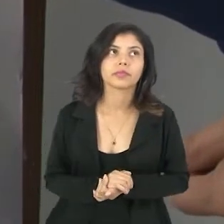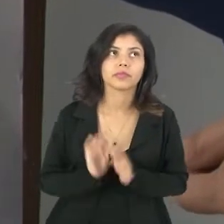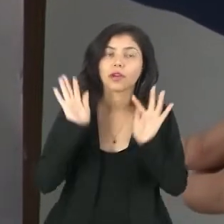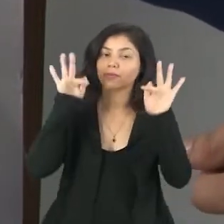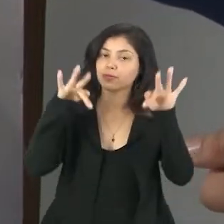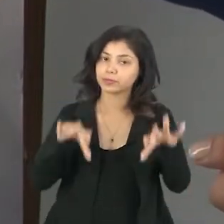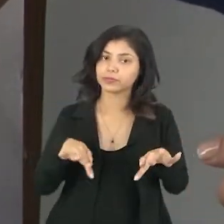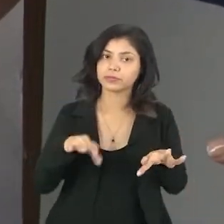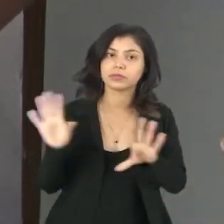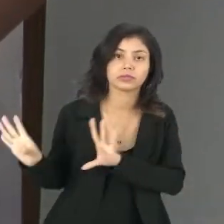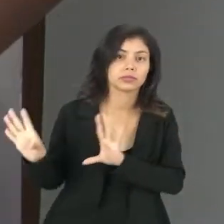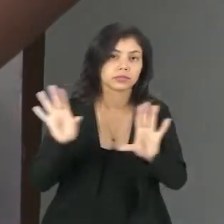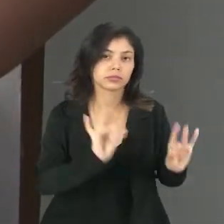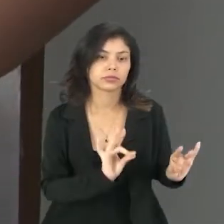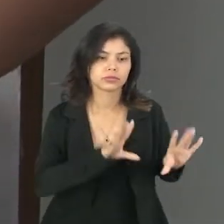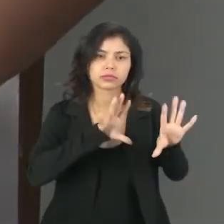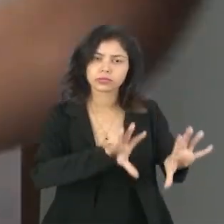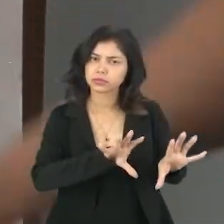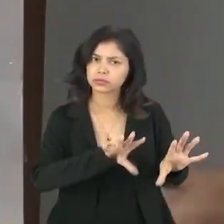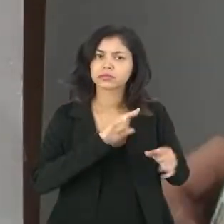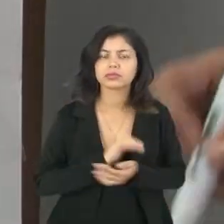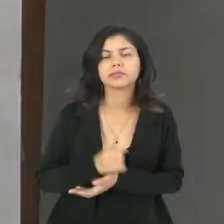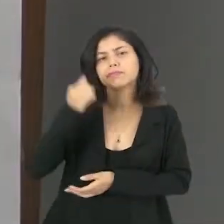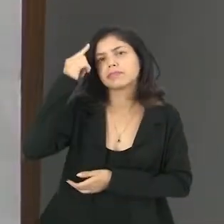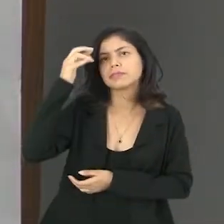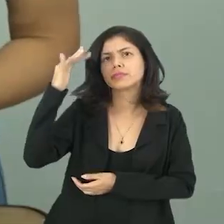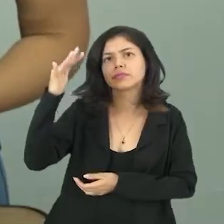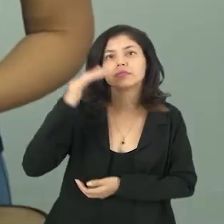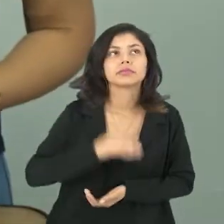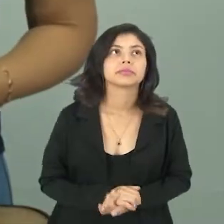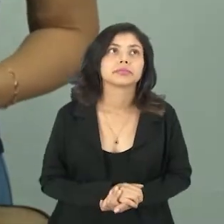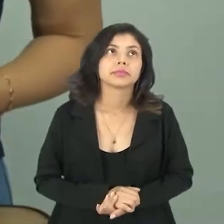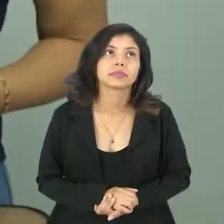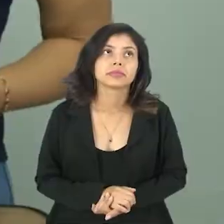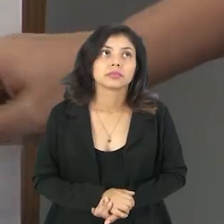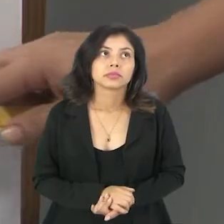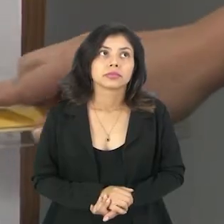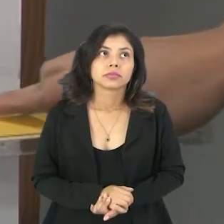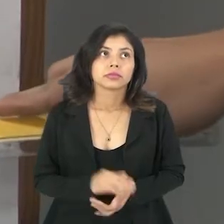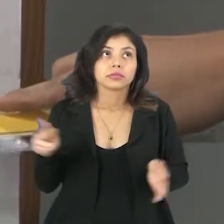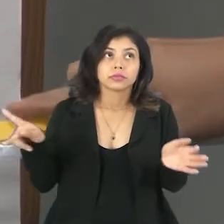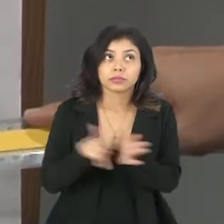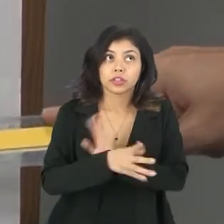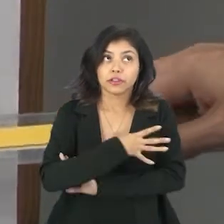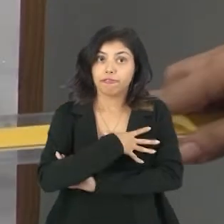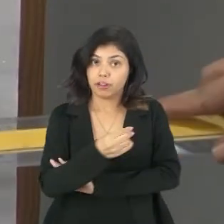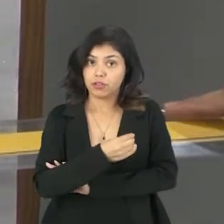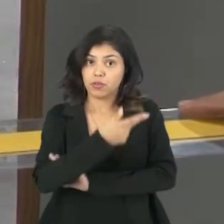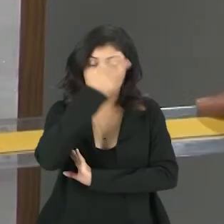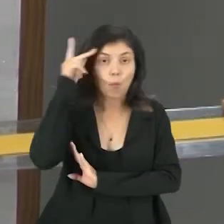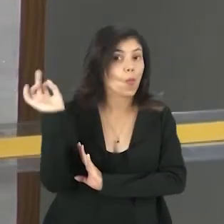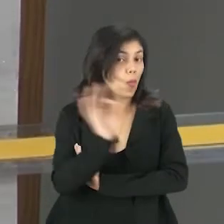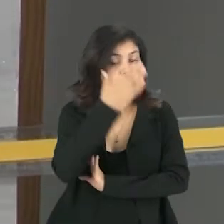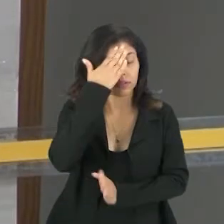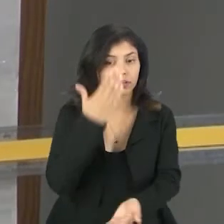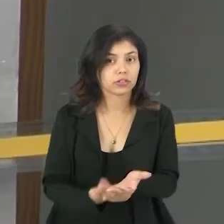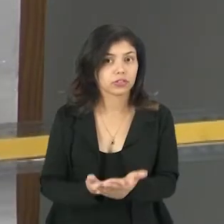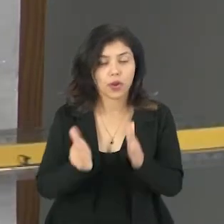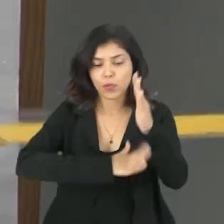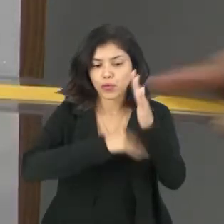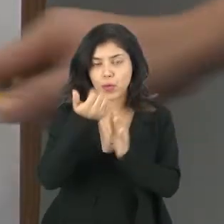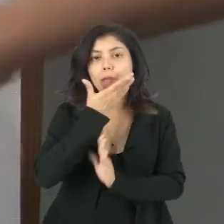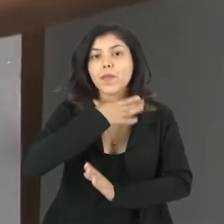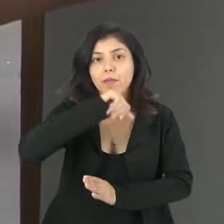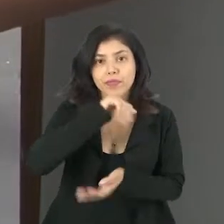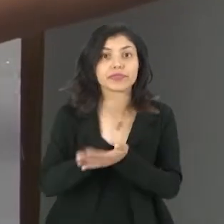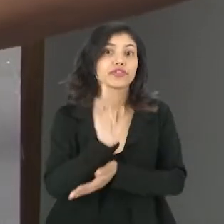do texto nos trazendo um momento de reflexão para retrato de filho ninguém acredite em pintor